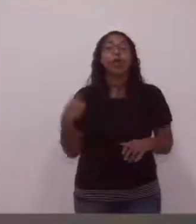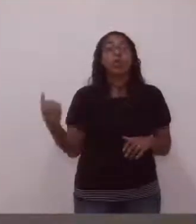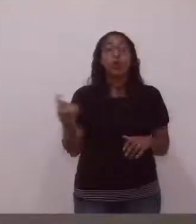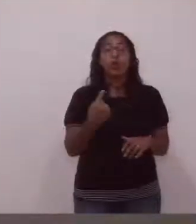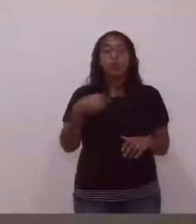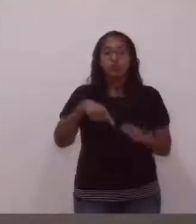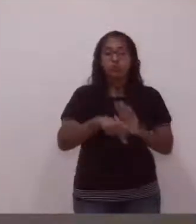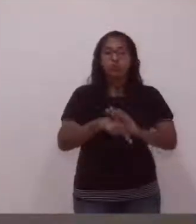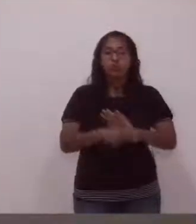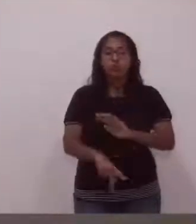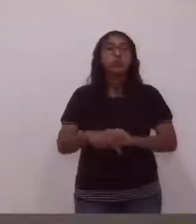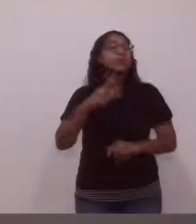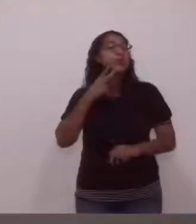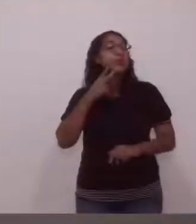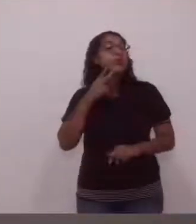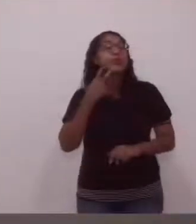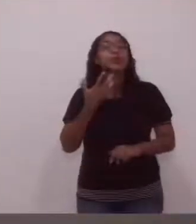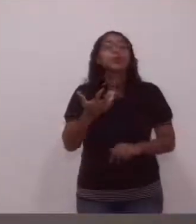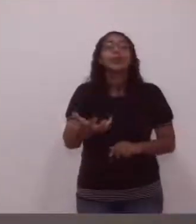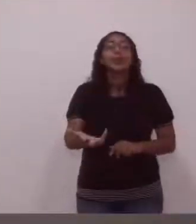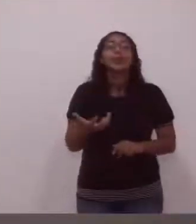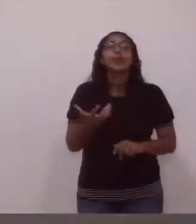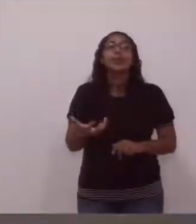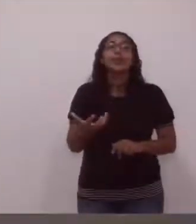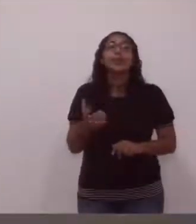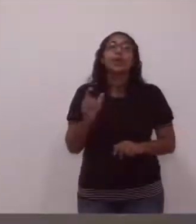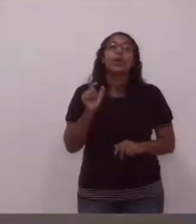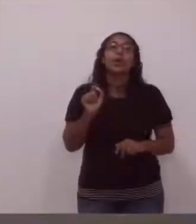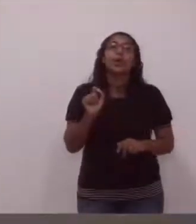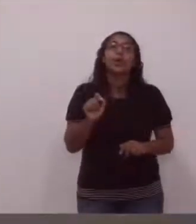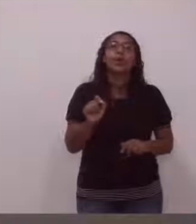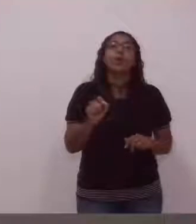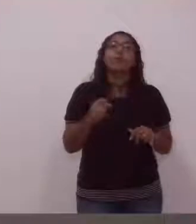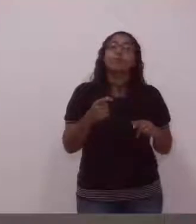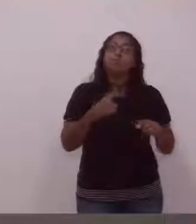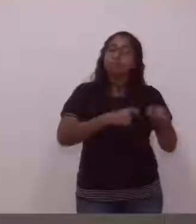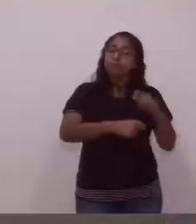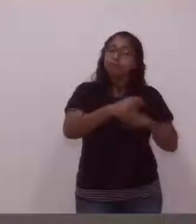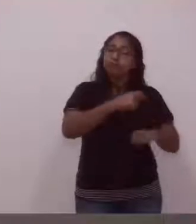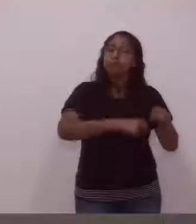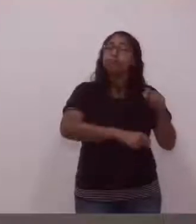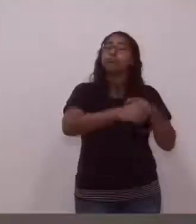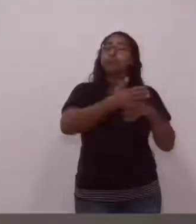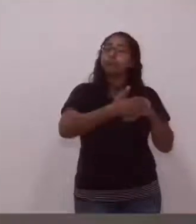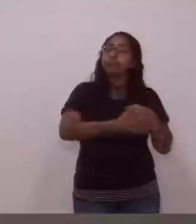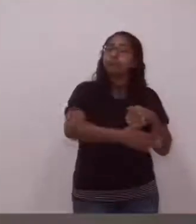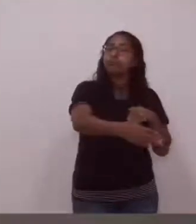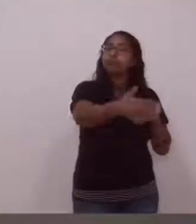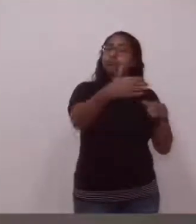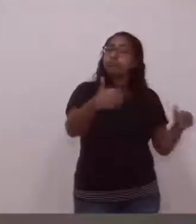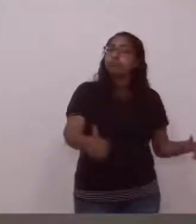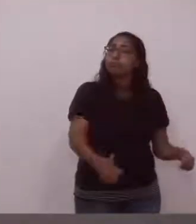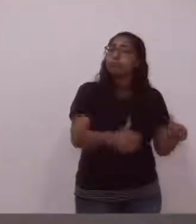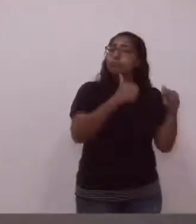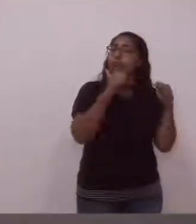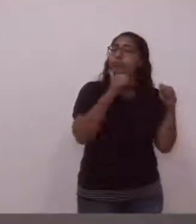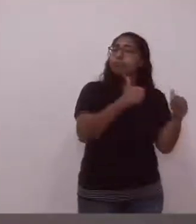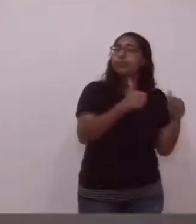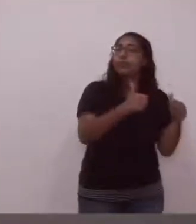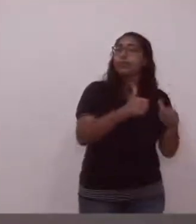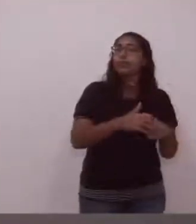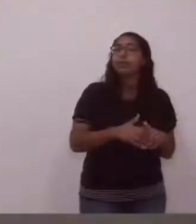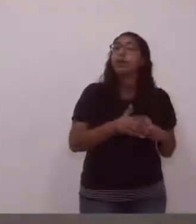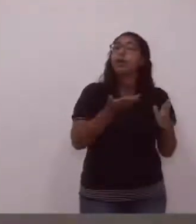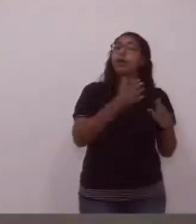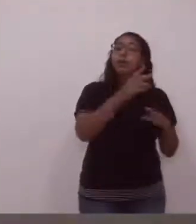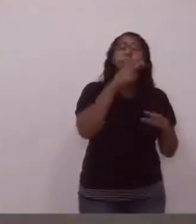vinhedense, nós torcemos para o bom andamento da administração pública, para que todos nós tenhamos aqui a cidade